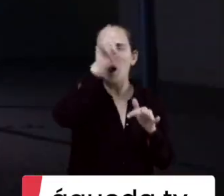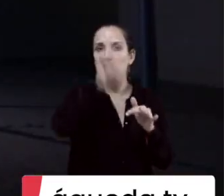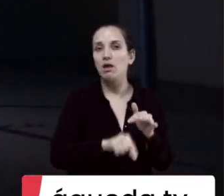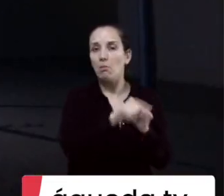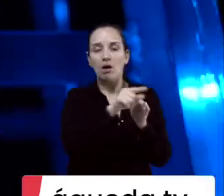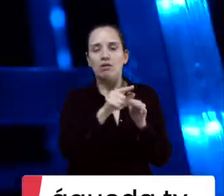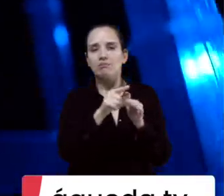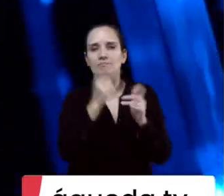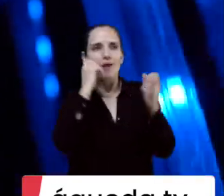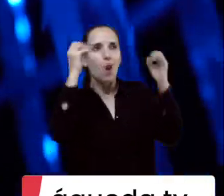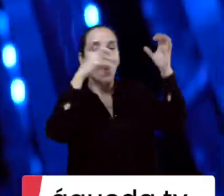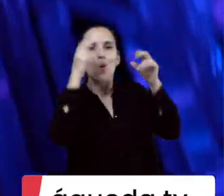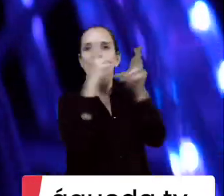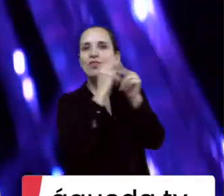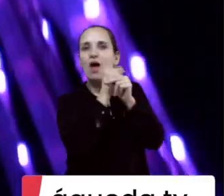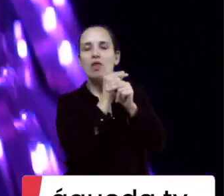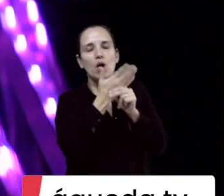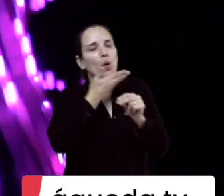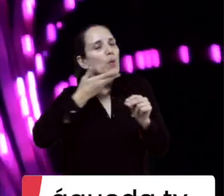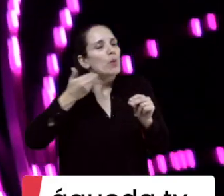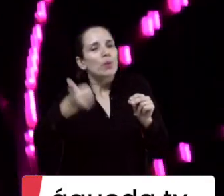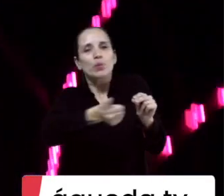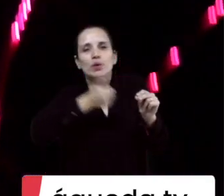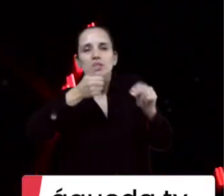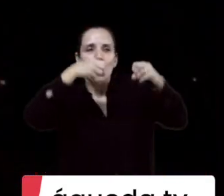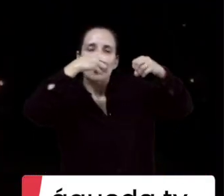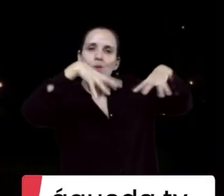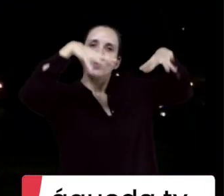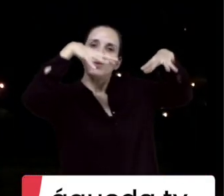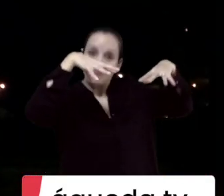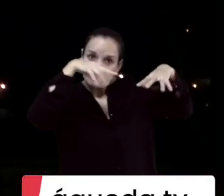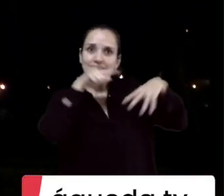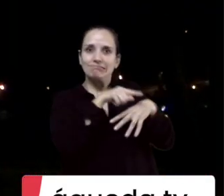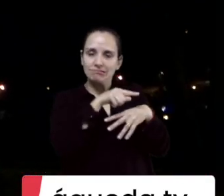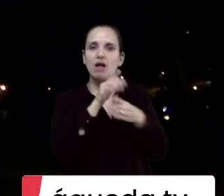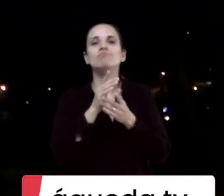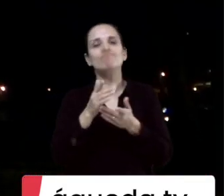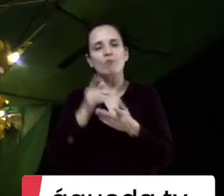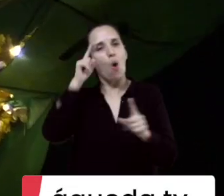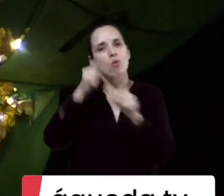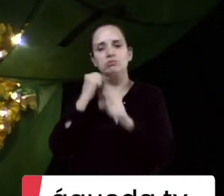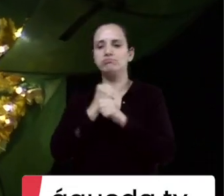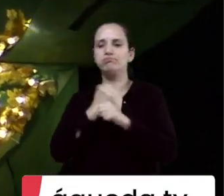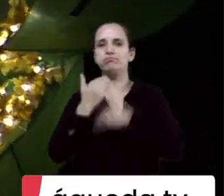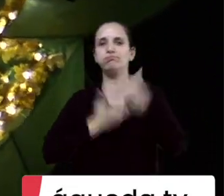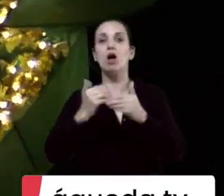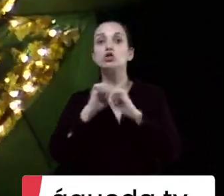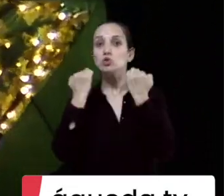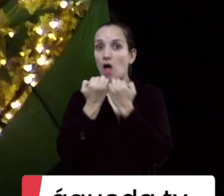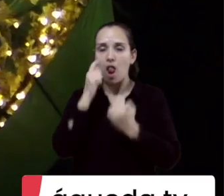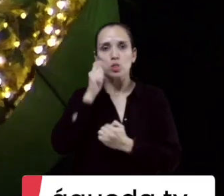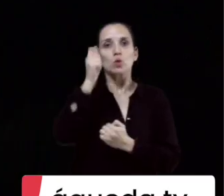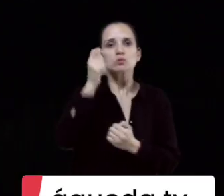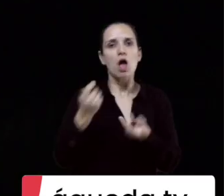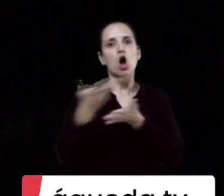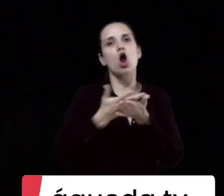grandes novidades deste ano, estão lindíssimamente decoradas e iluminadas. Esta é uma aposta no dinamismo social,